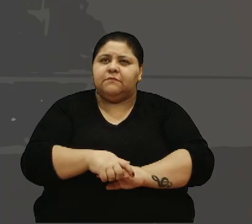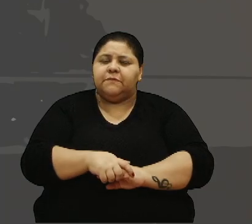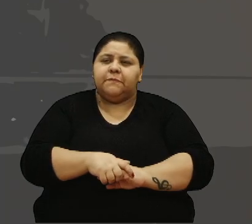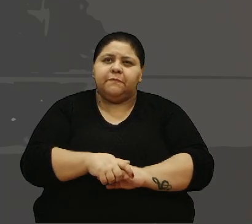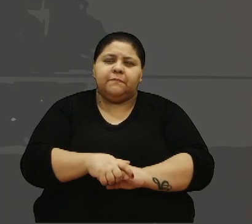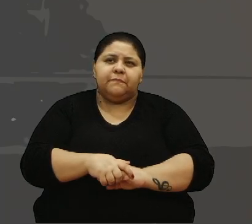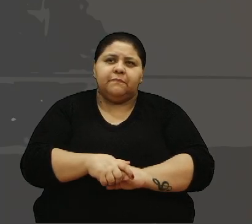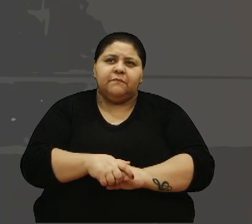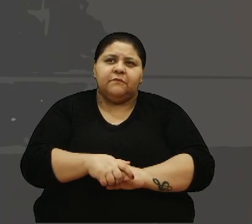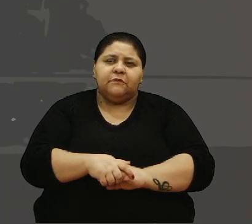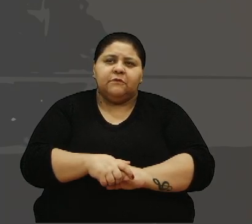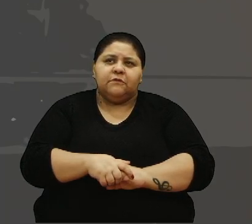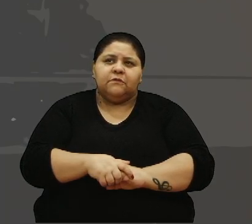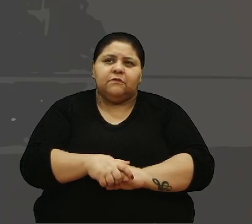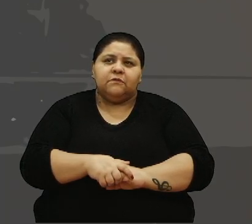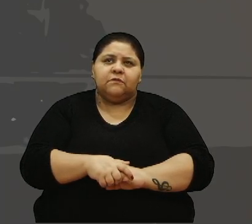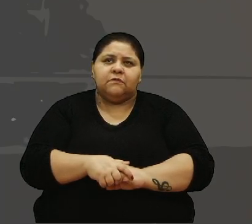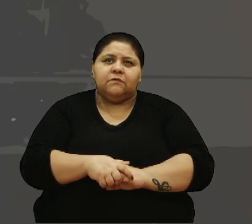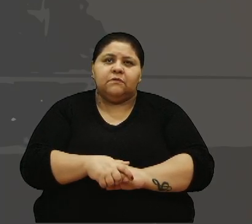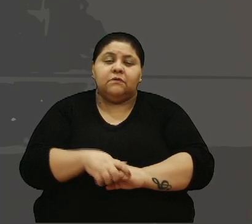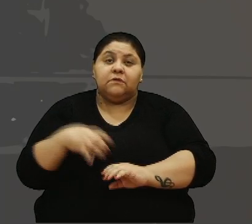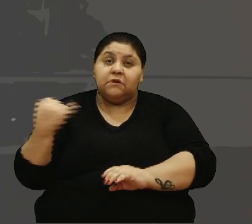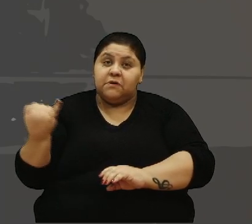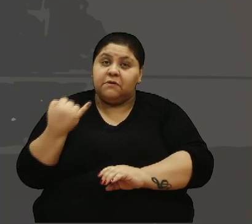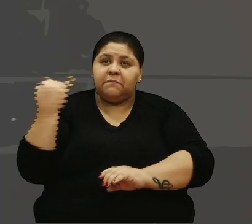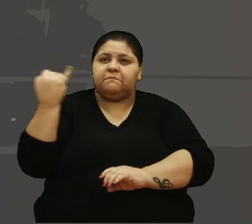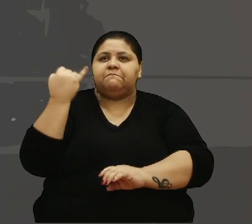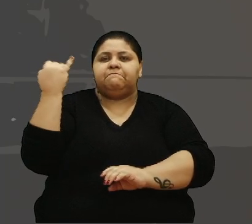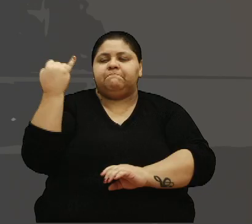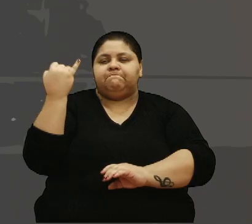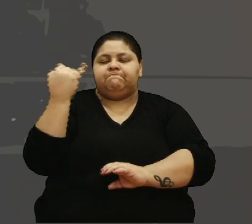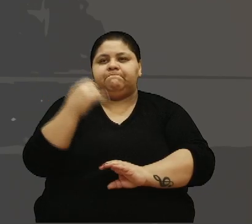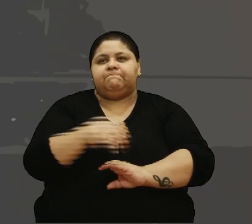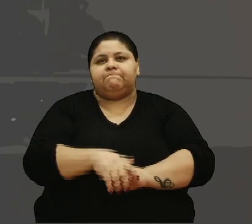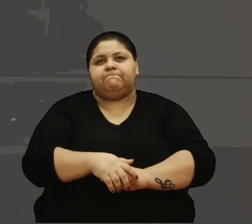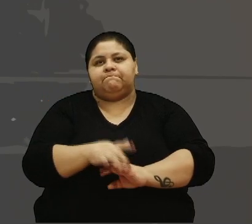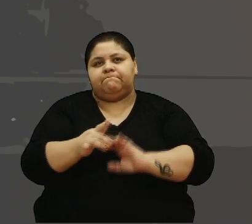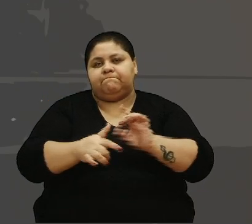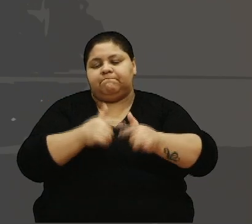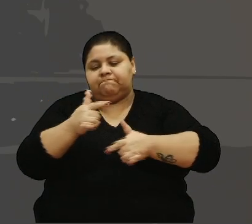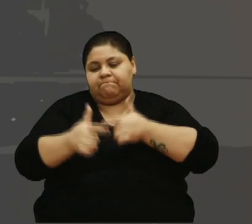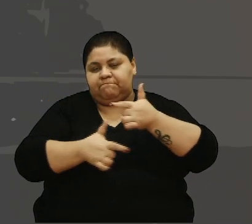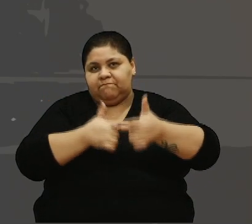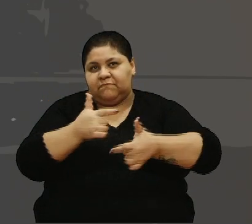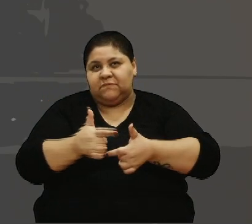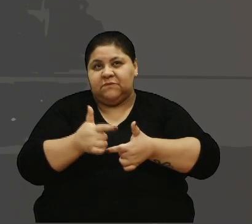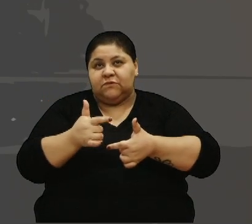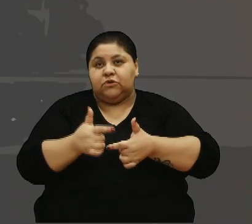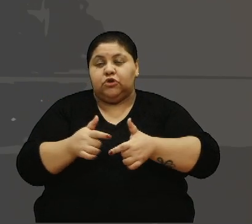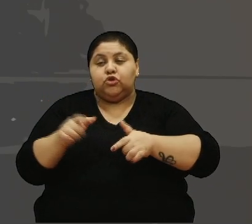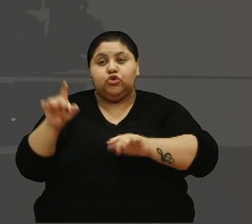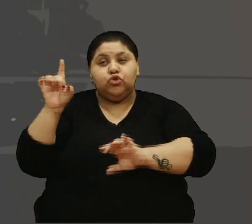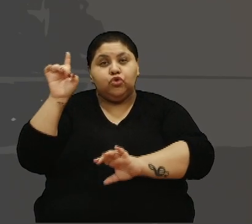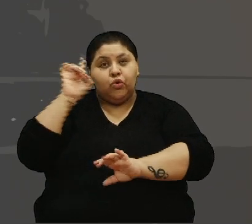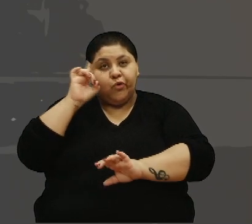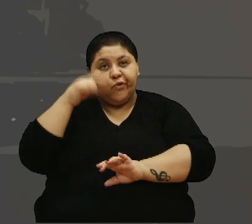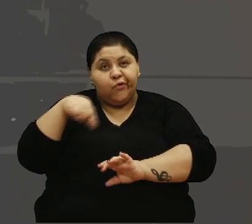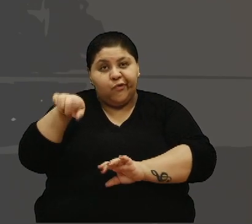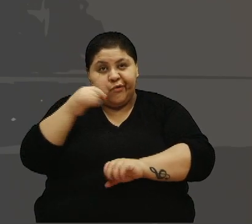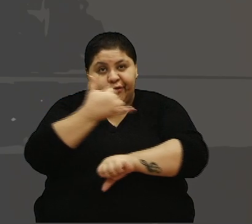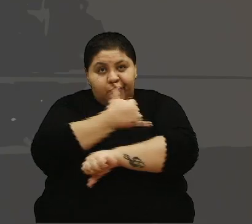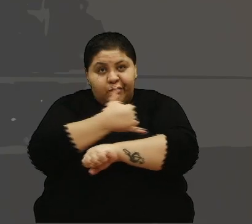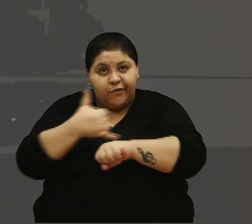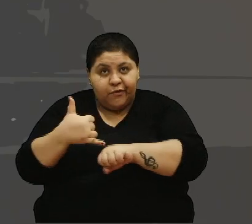dado uma importância muito grande trabalhando de domingo a domingo. Então, se alguém passar